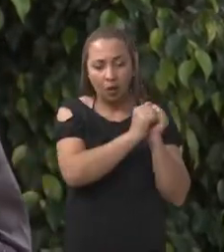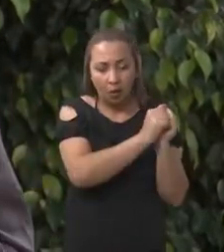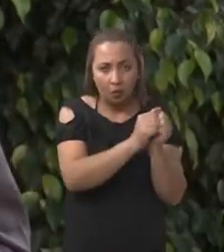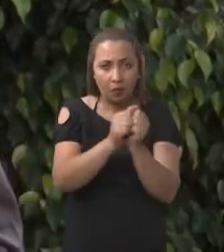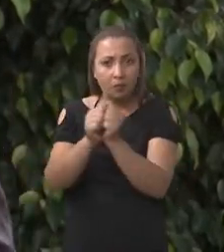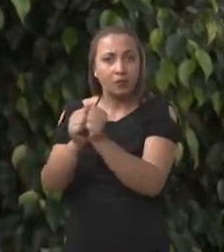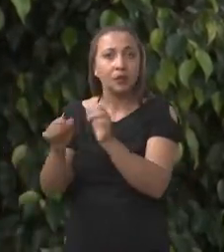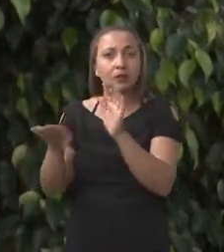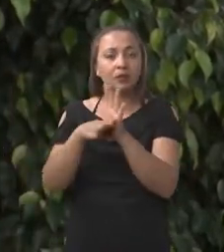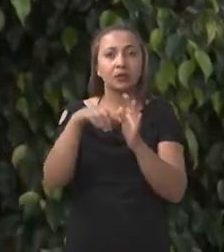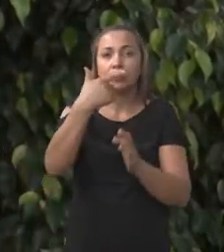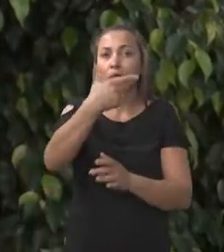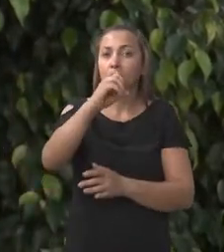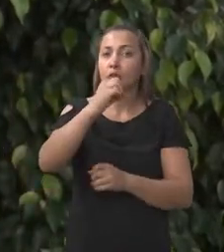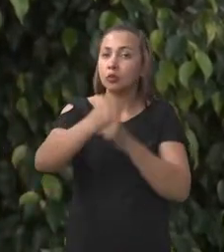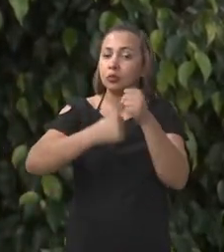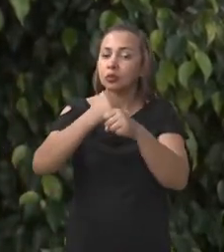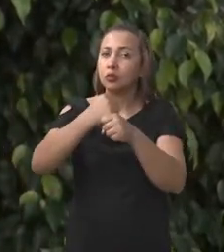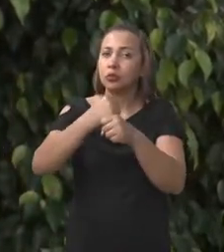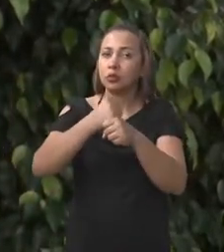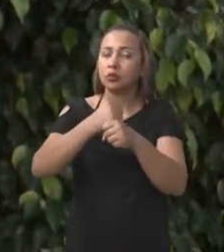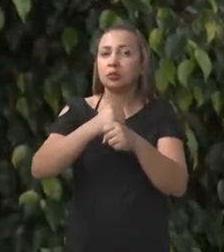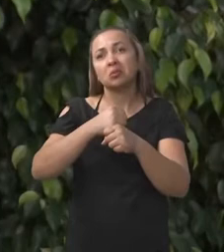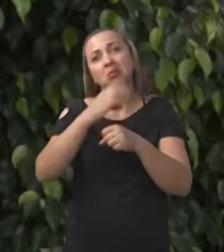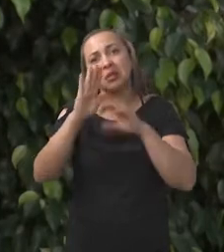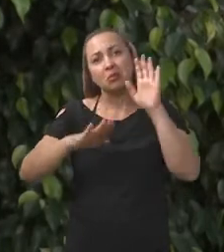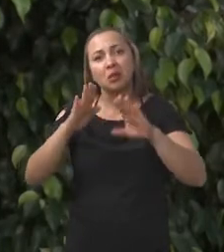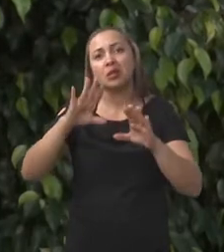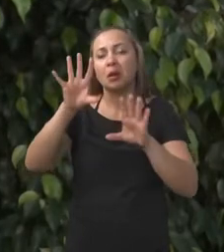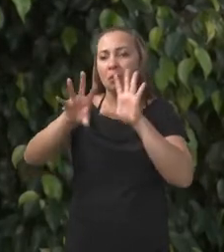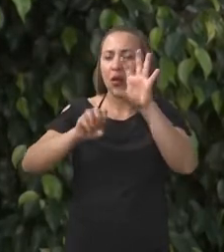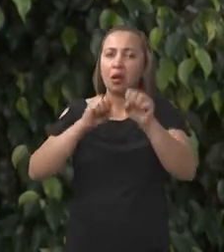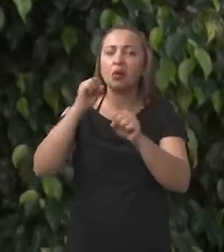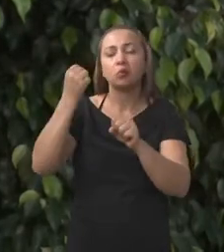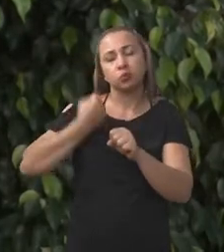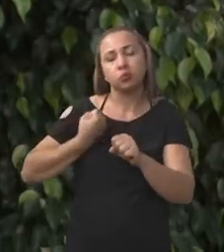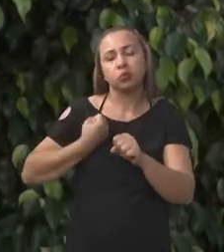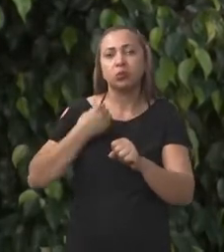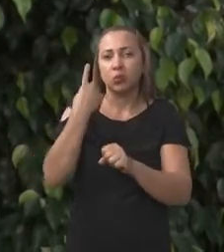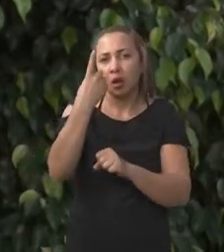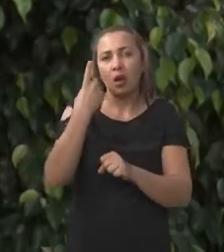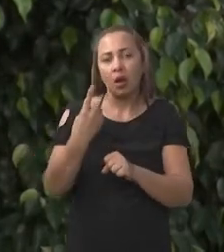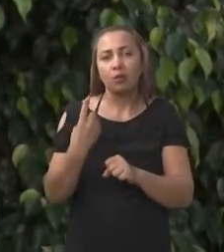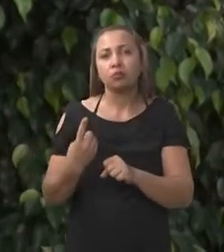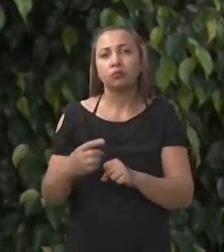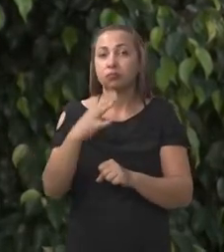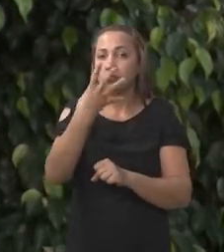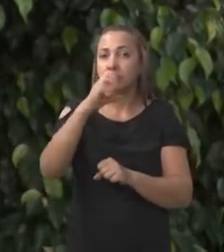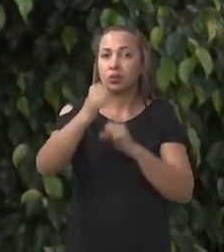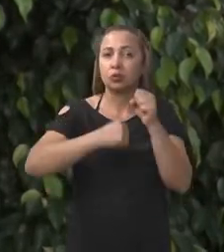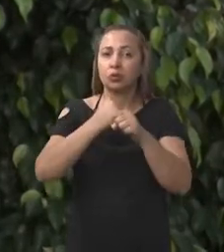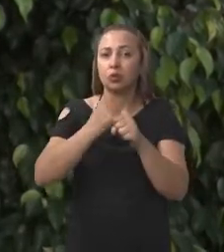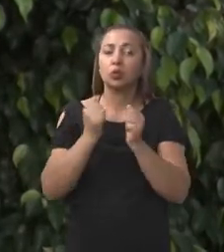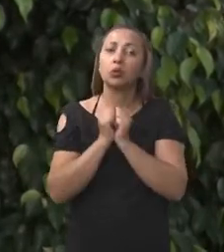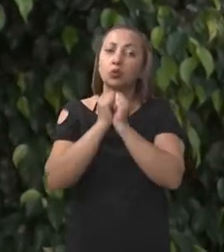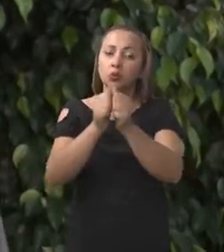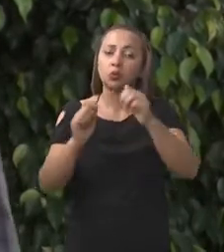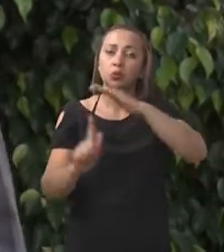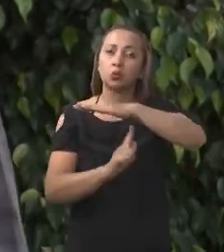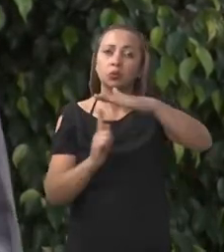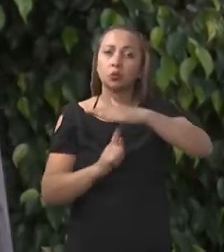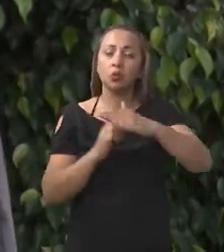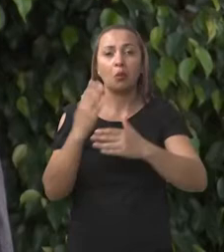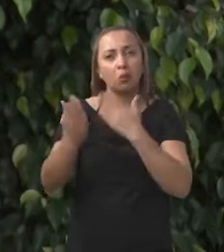trabalhar esse acompanhamento durante 20 anos, com coletas de dados a cada 4 anos, e nesses intervalos nós vamos estar junto com os